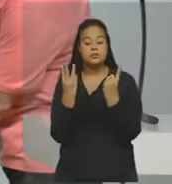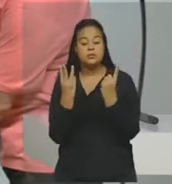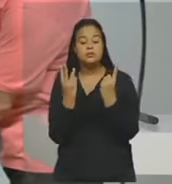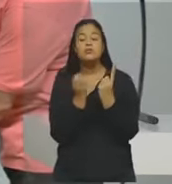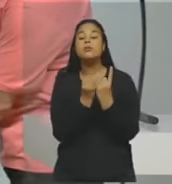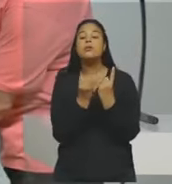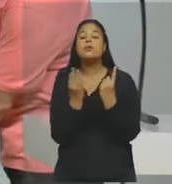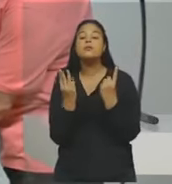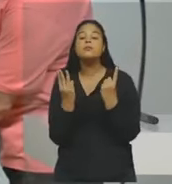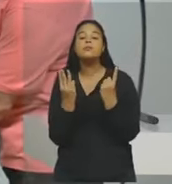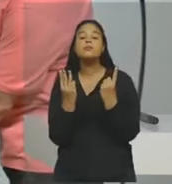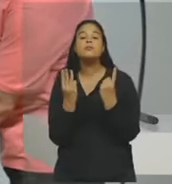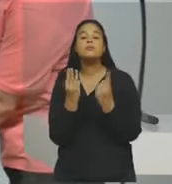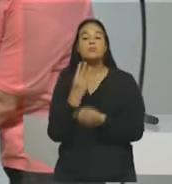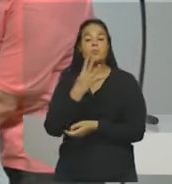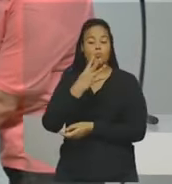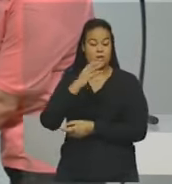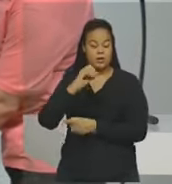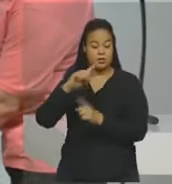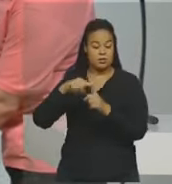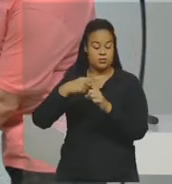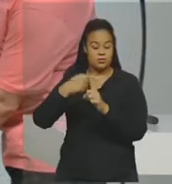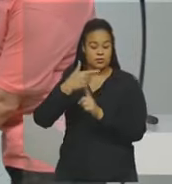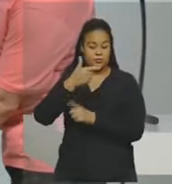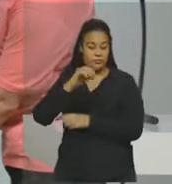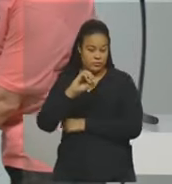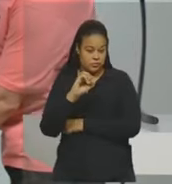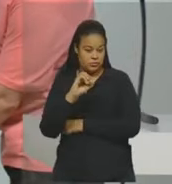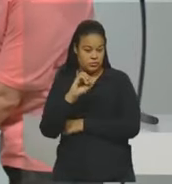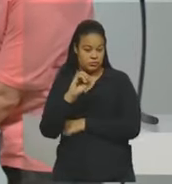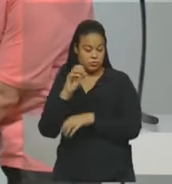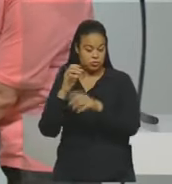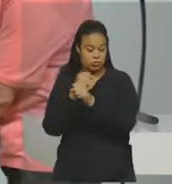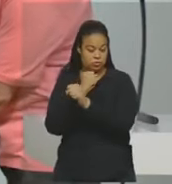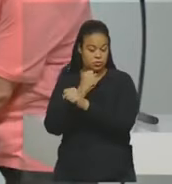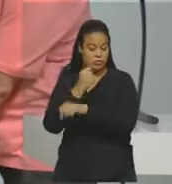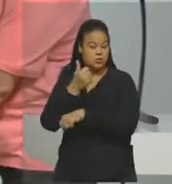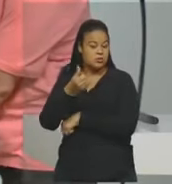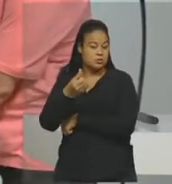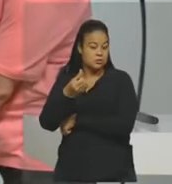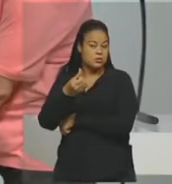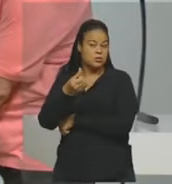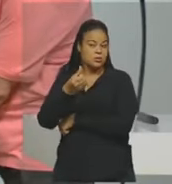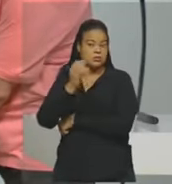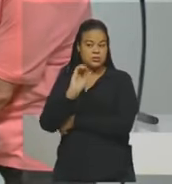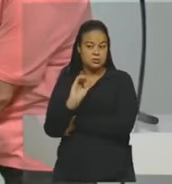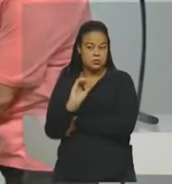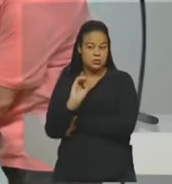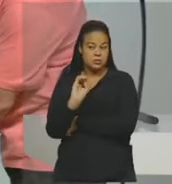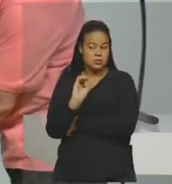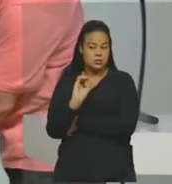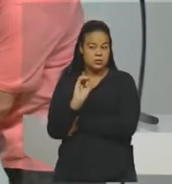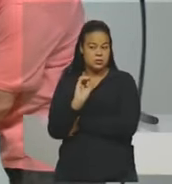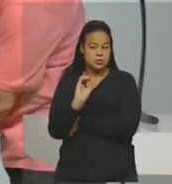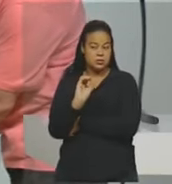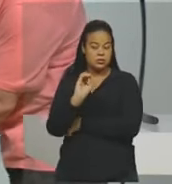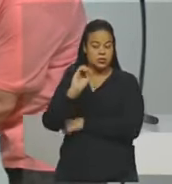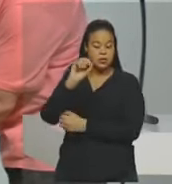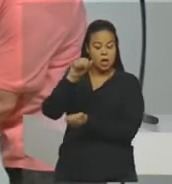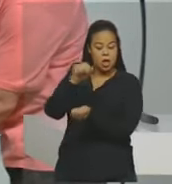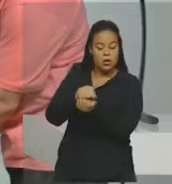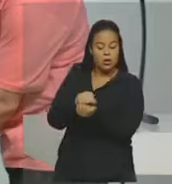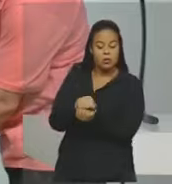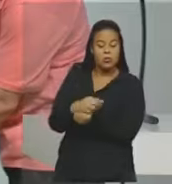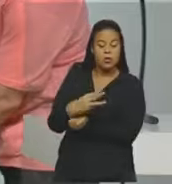de 40 mais 20. 40 mais 20 vai dar 60. 60 em paralelo com